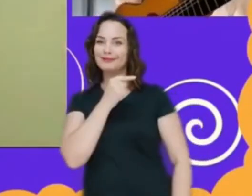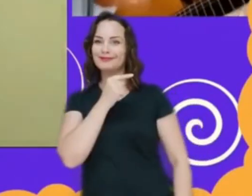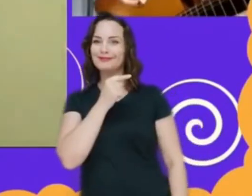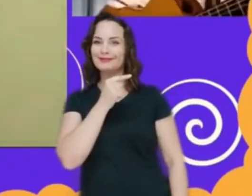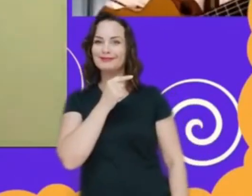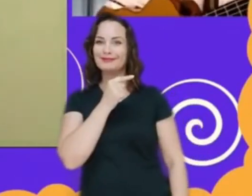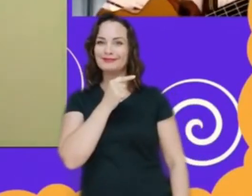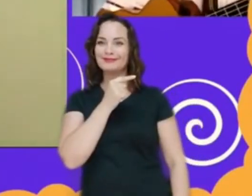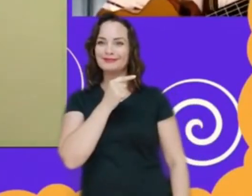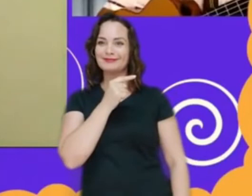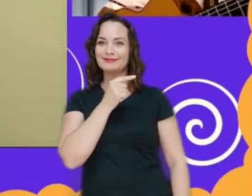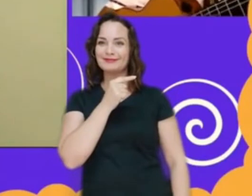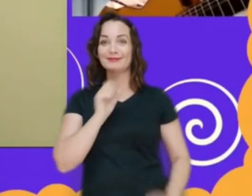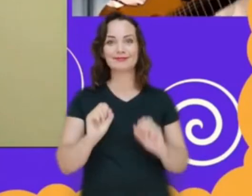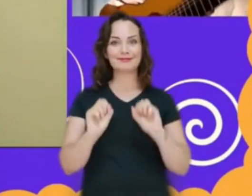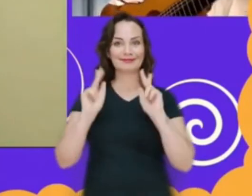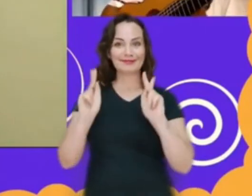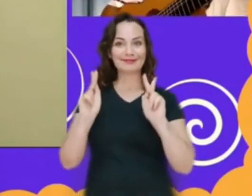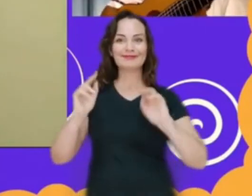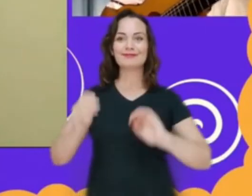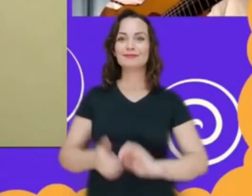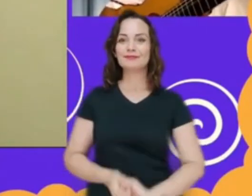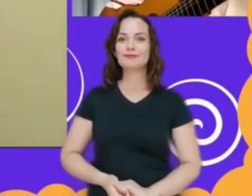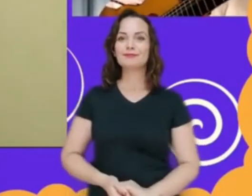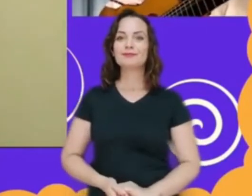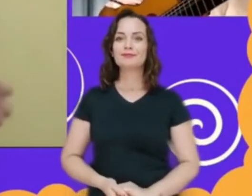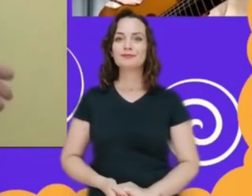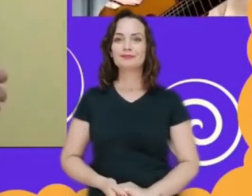Só pode fazer o movimento aí em casa, tá bom? Então vai